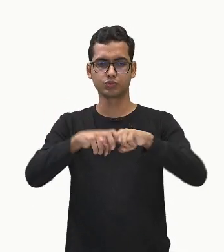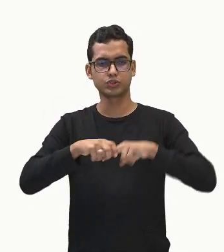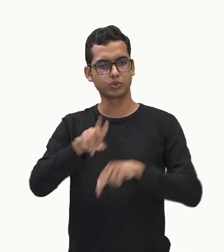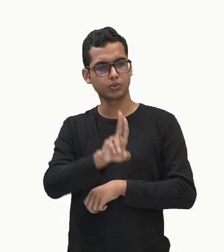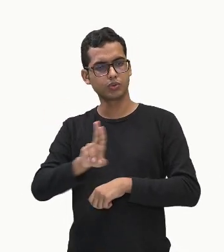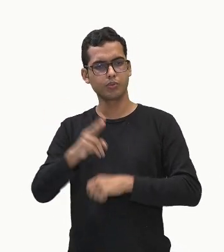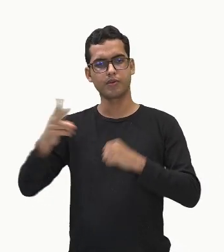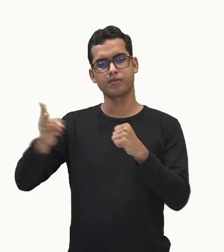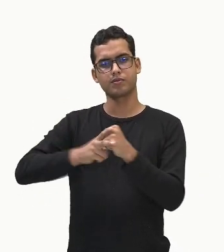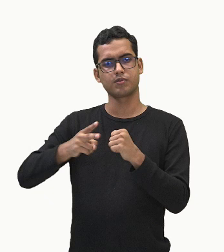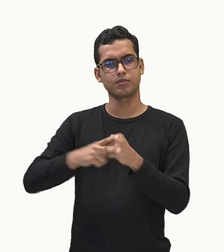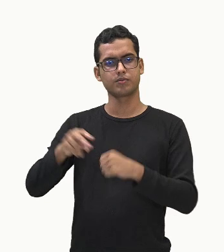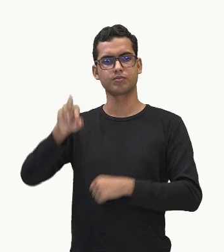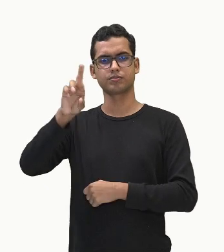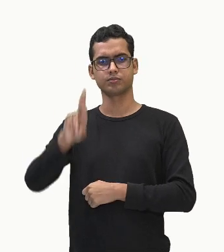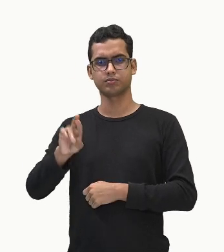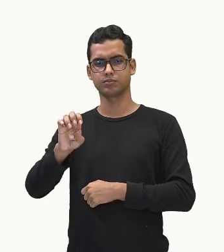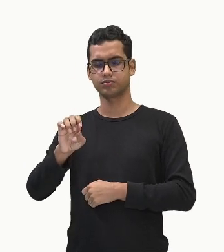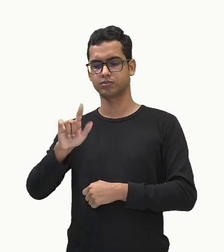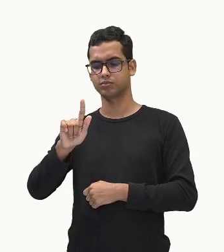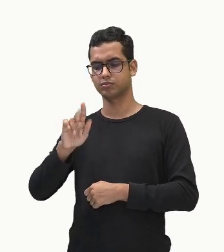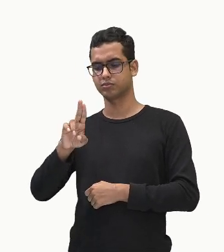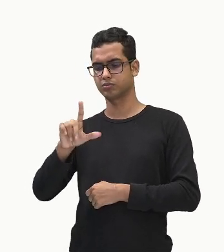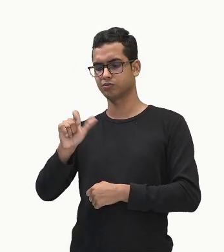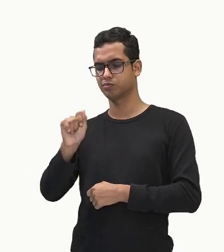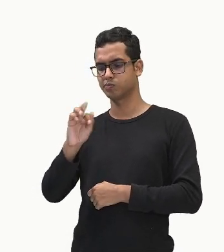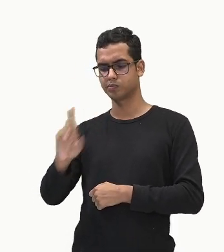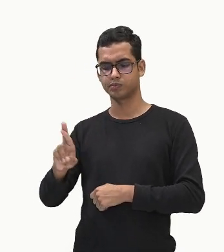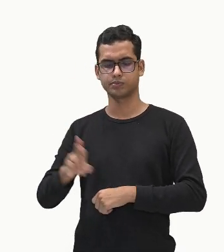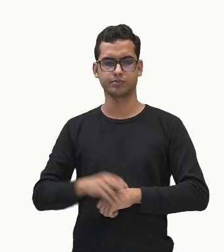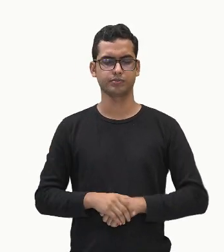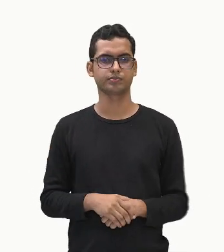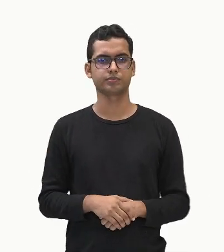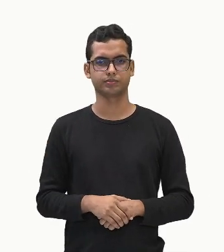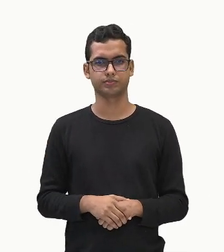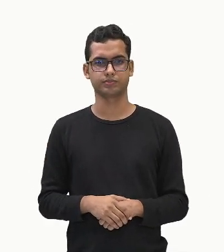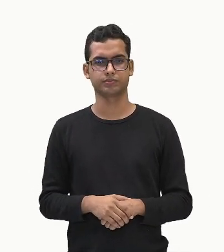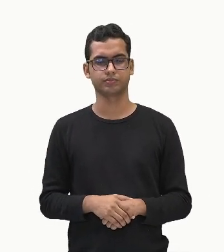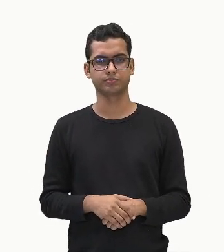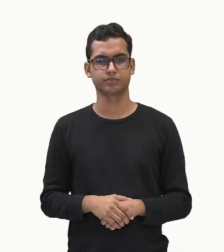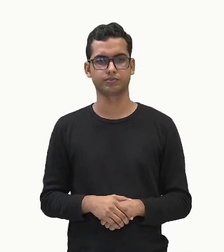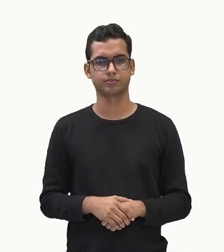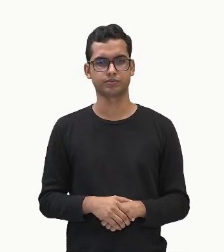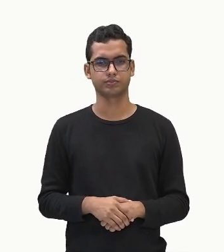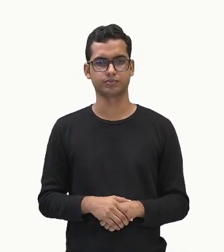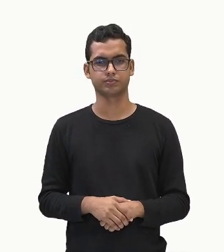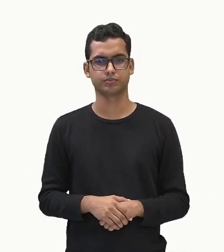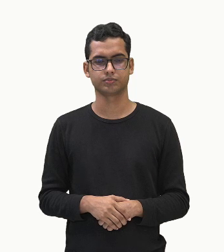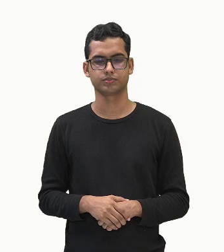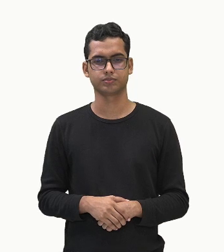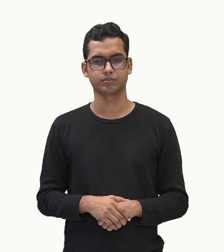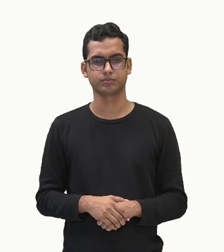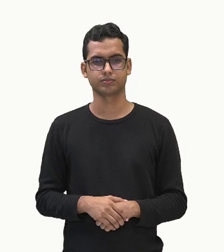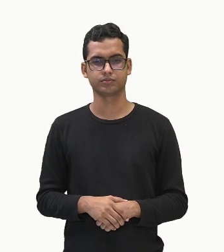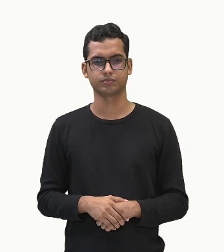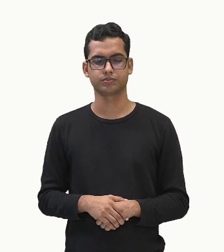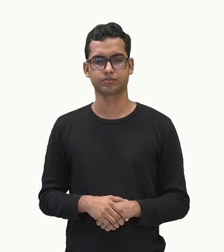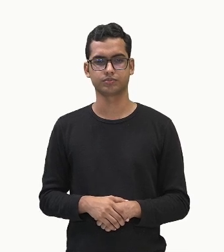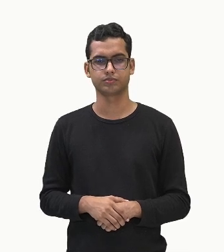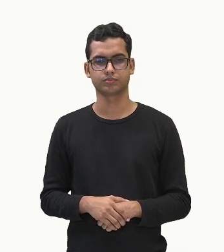tem a mesma estrutura. Então, quando eu penso em verbo regular, eu estou pensando num verbo que mantém a